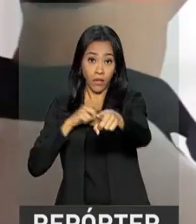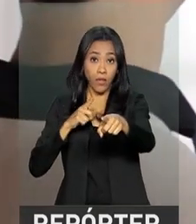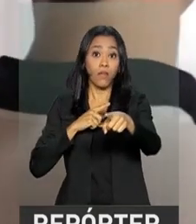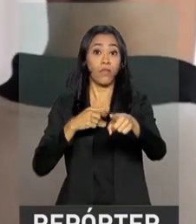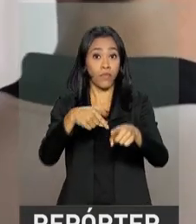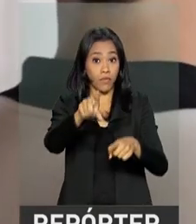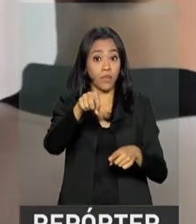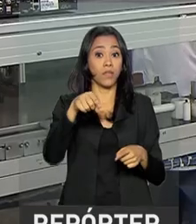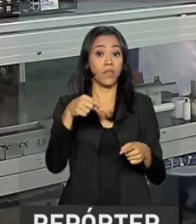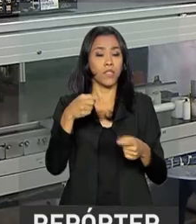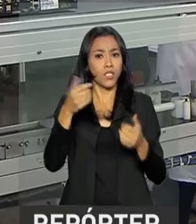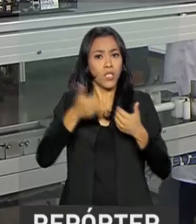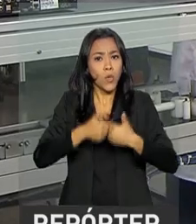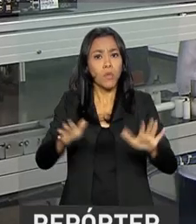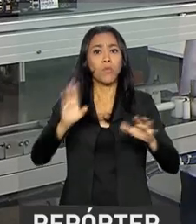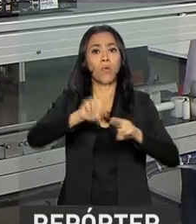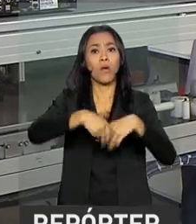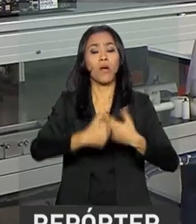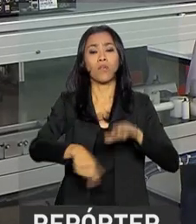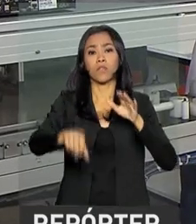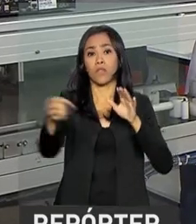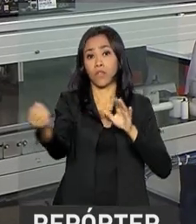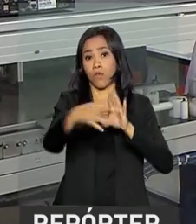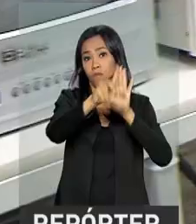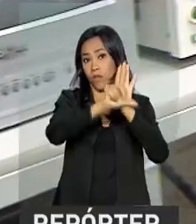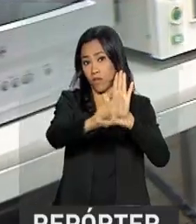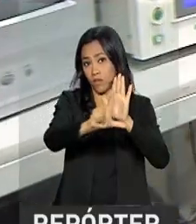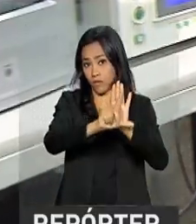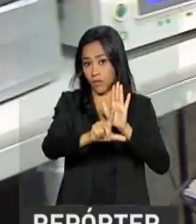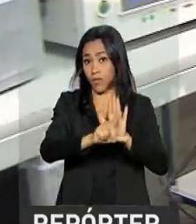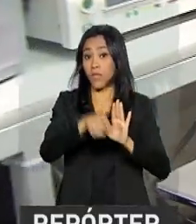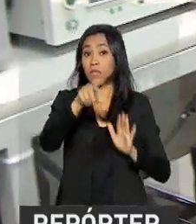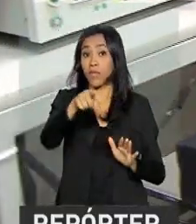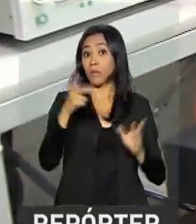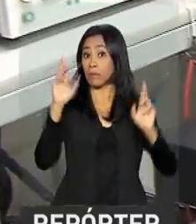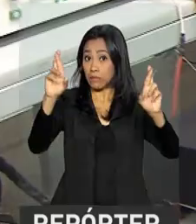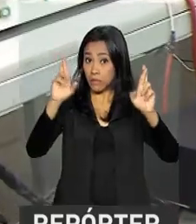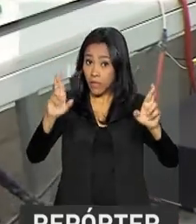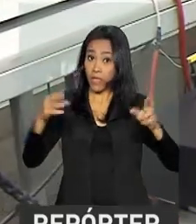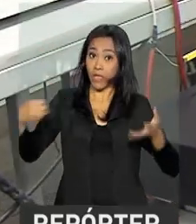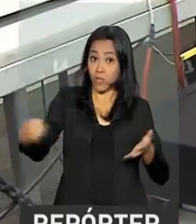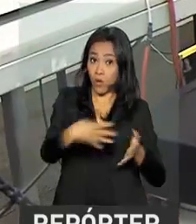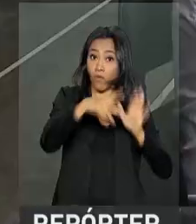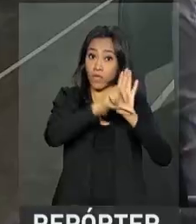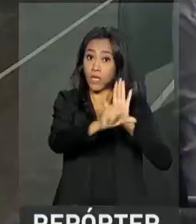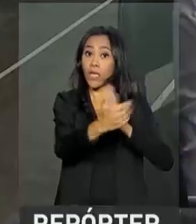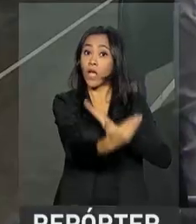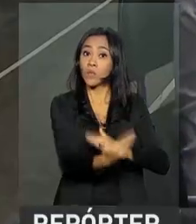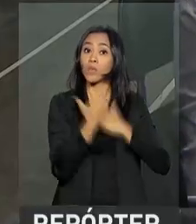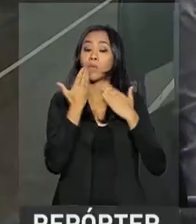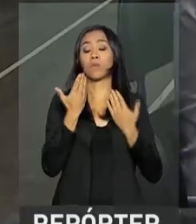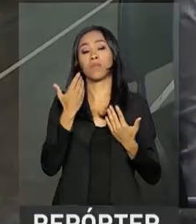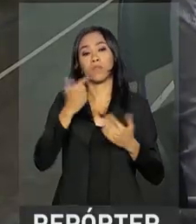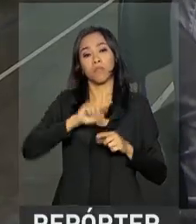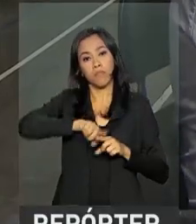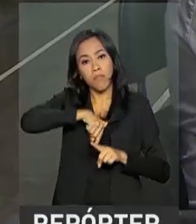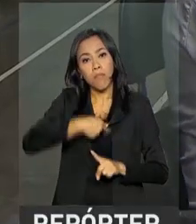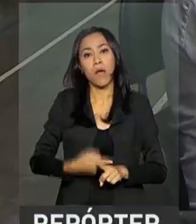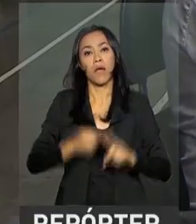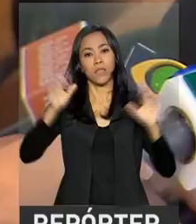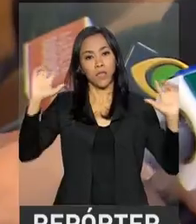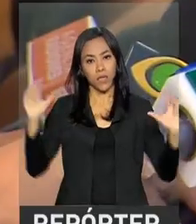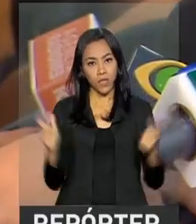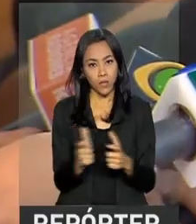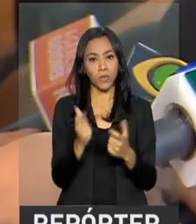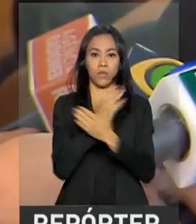desde que entraram em vigor as mudanças nas leis trabalhistas a expectativa é que as novas leis ajudem ainda mais na diminuição do